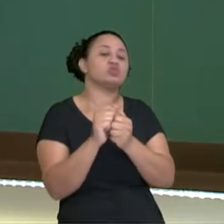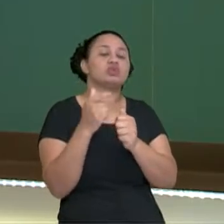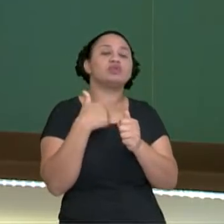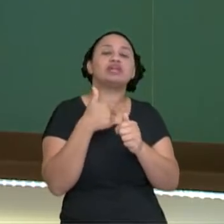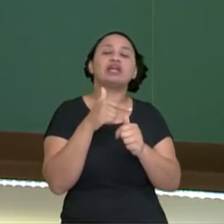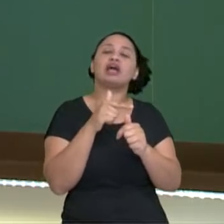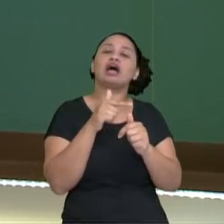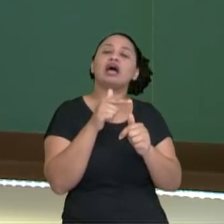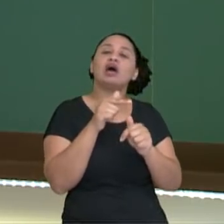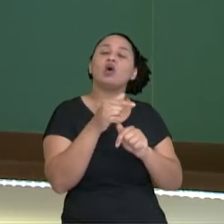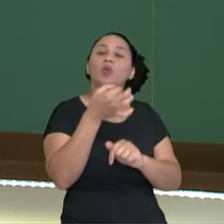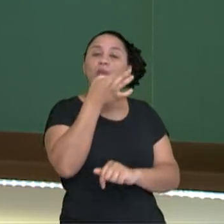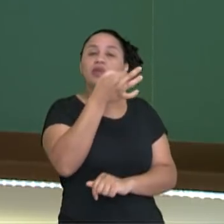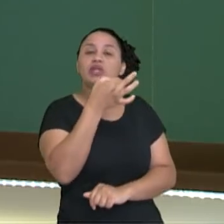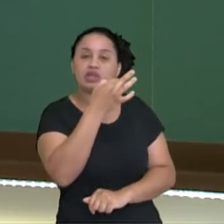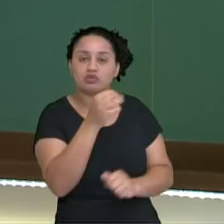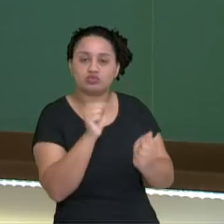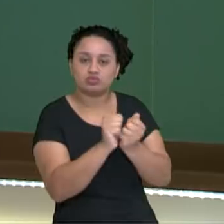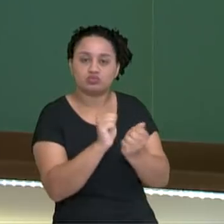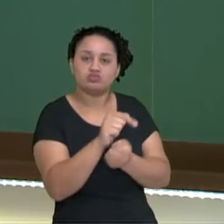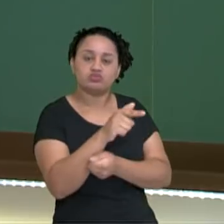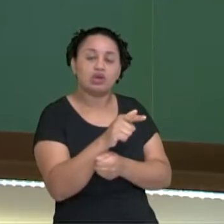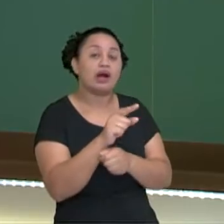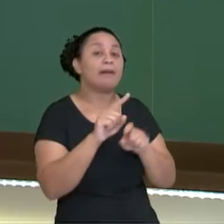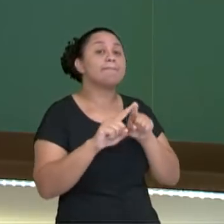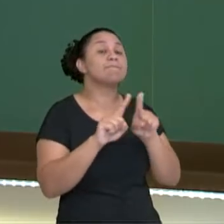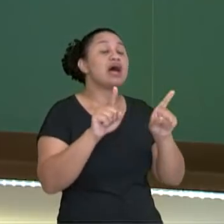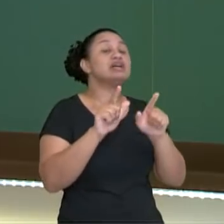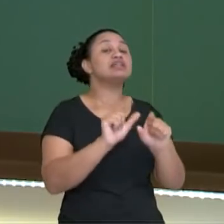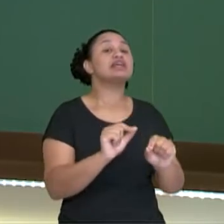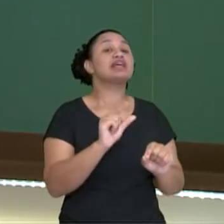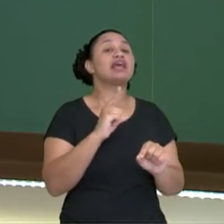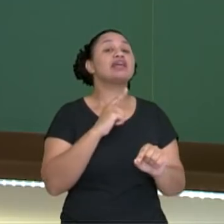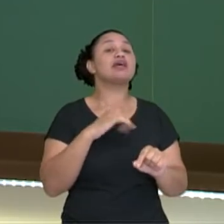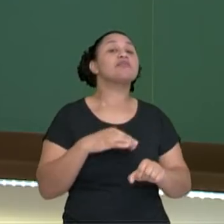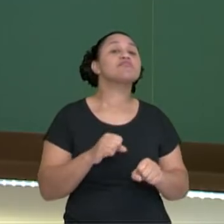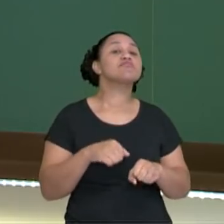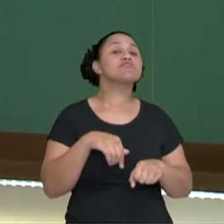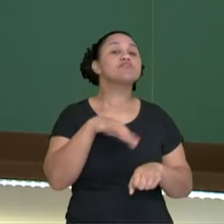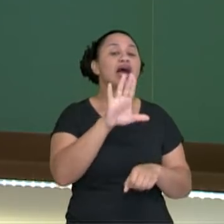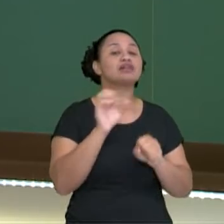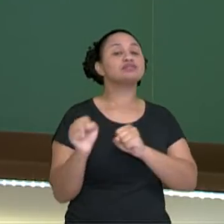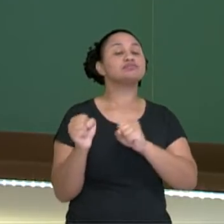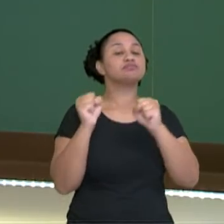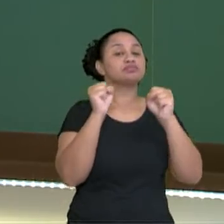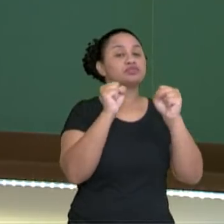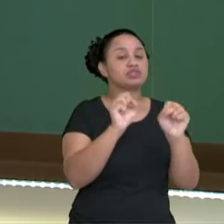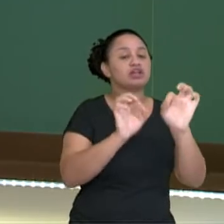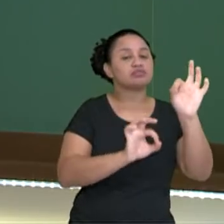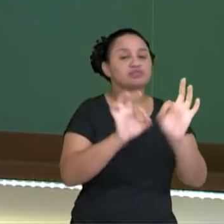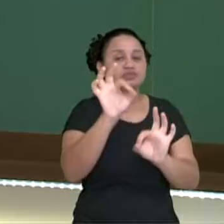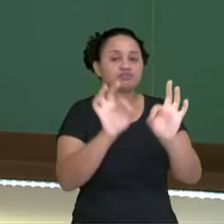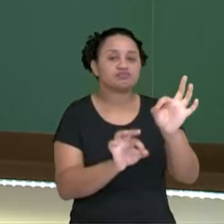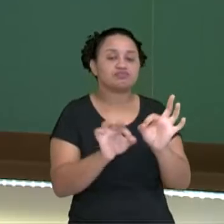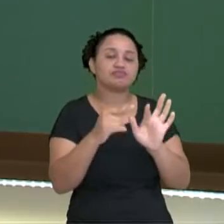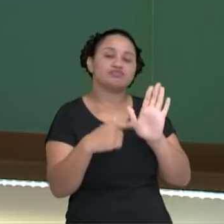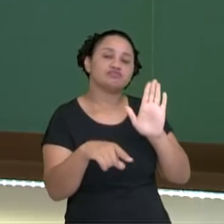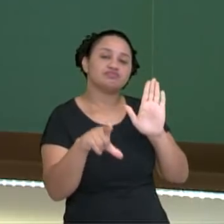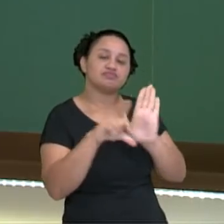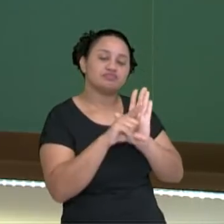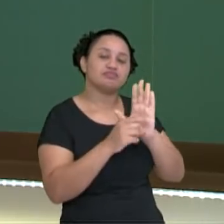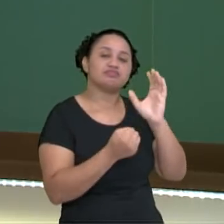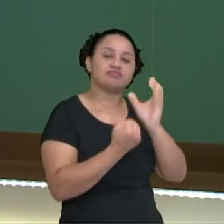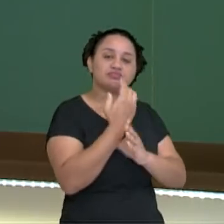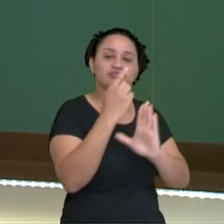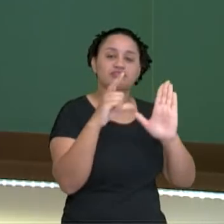voto dentro desse parlamento, mas o maior poder na Constituição, né, na organização das leis